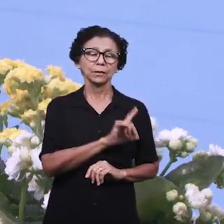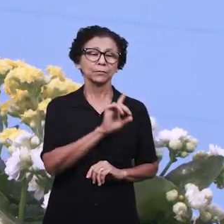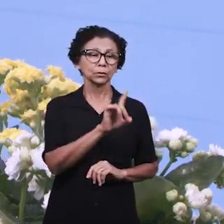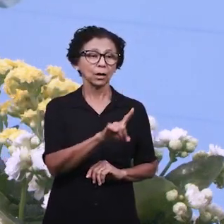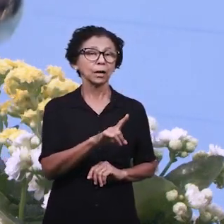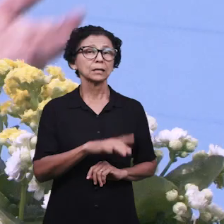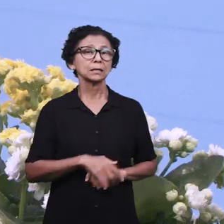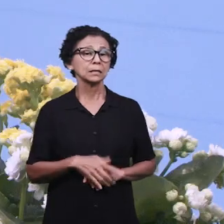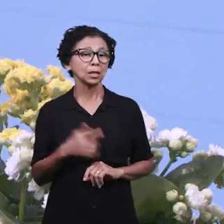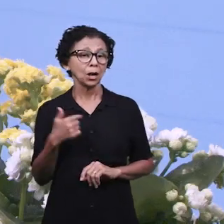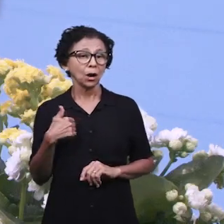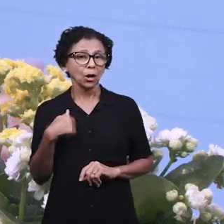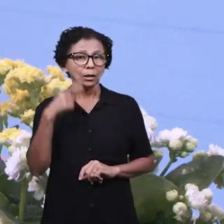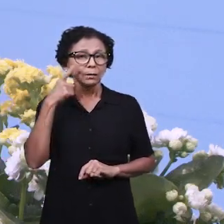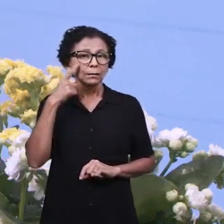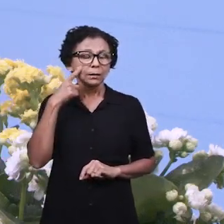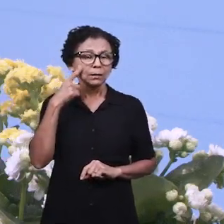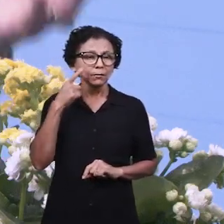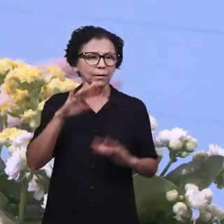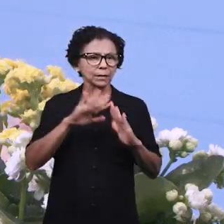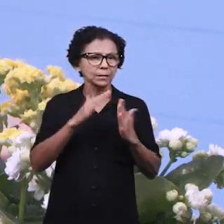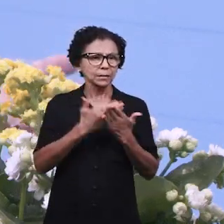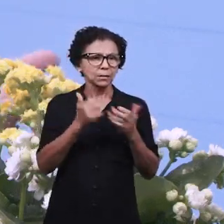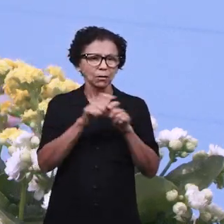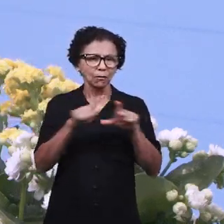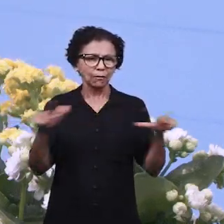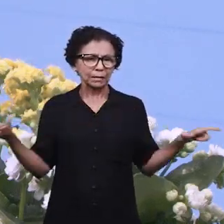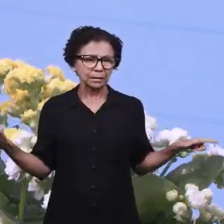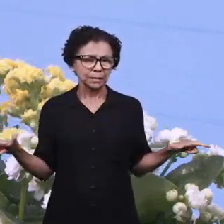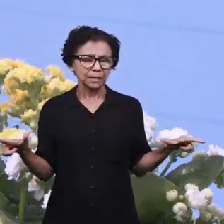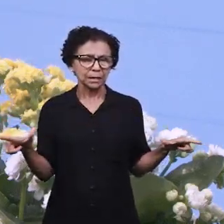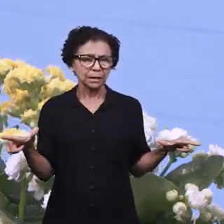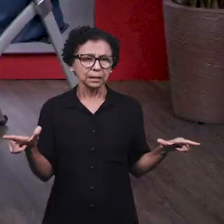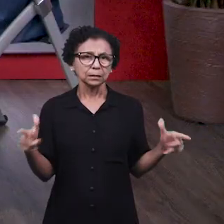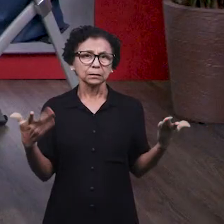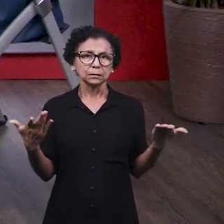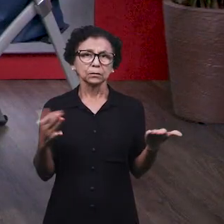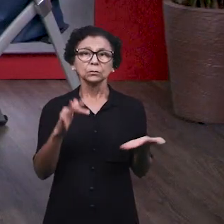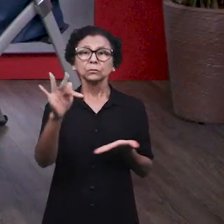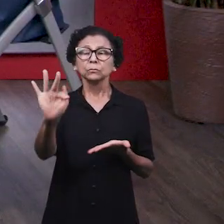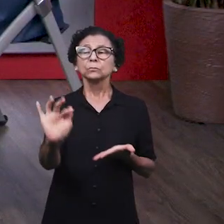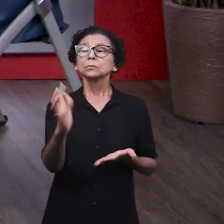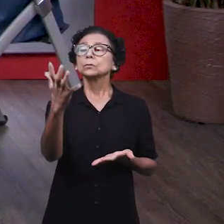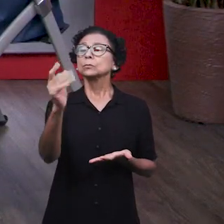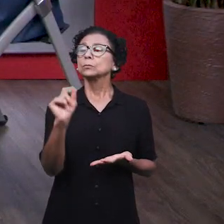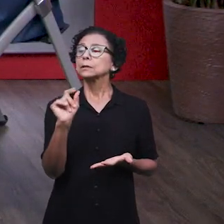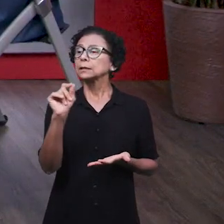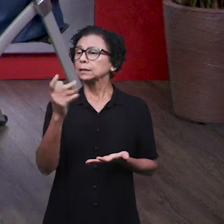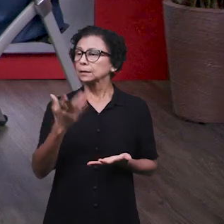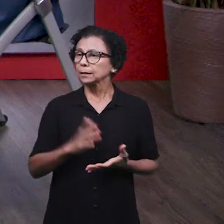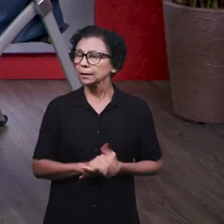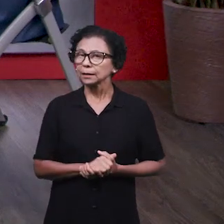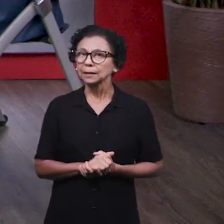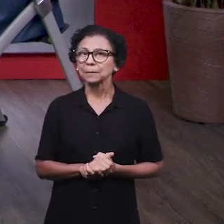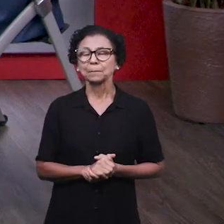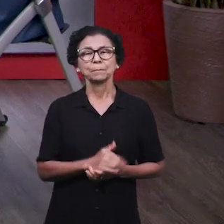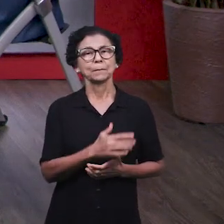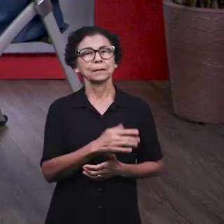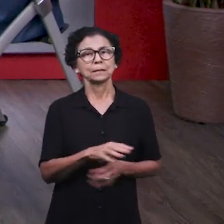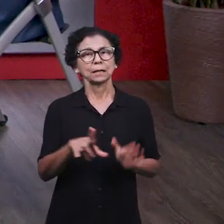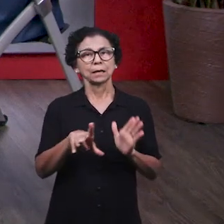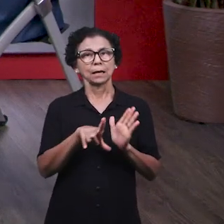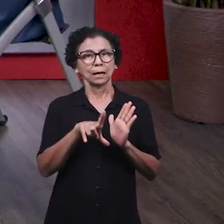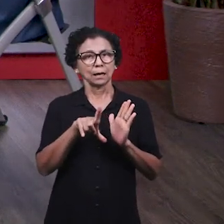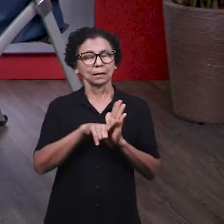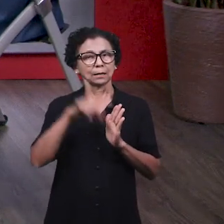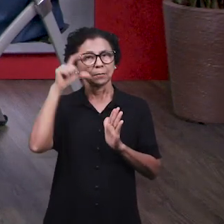essa quantidade de crianças está na rua, elas estão fora da escola, elas vão ser o quê no futuro? Exatamente. Aí, isso não existia, a Lei Maria da Penha ainda. A